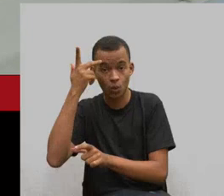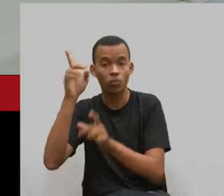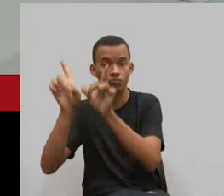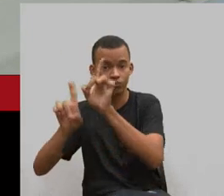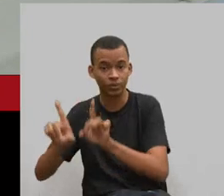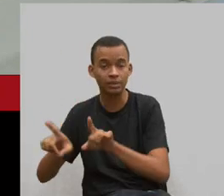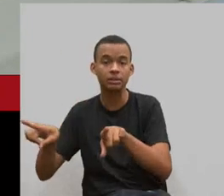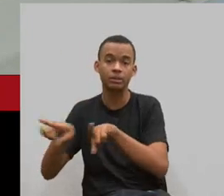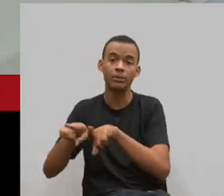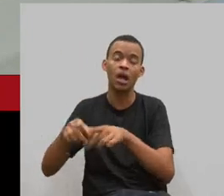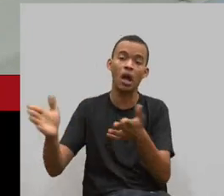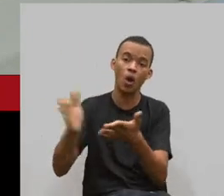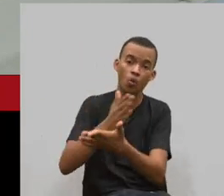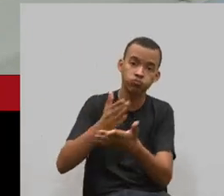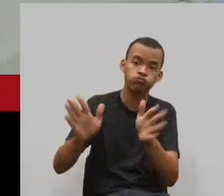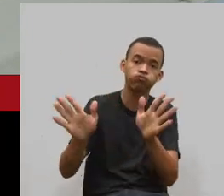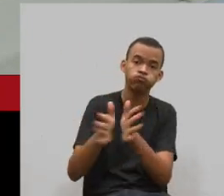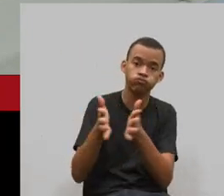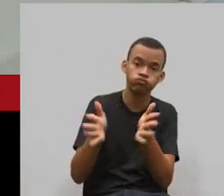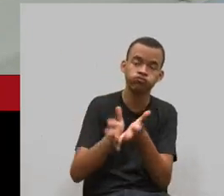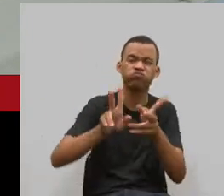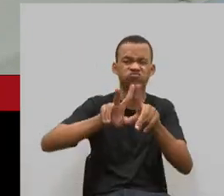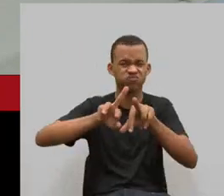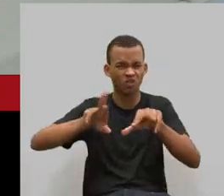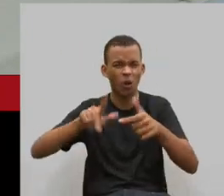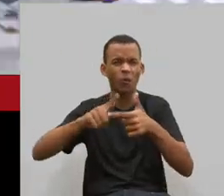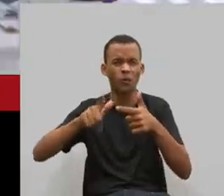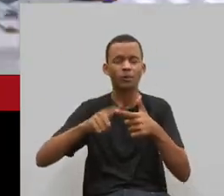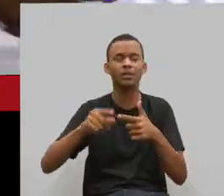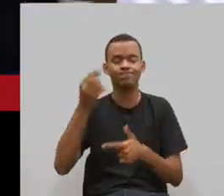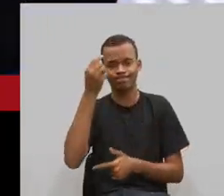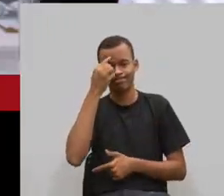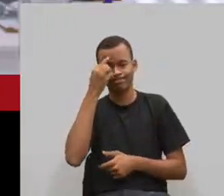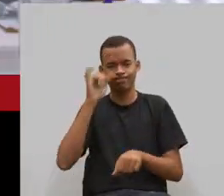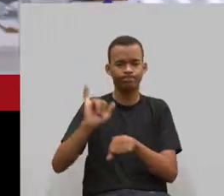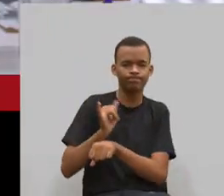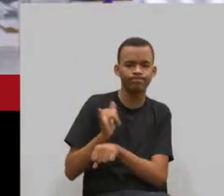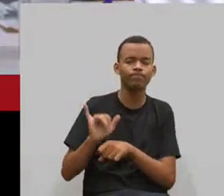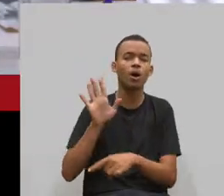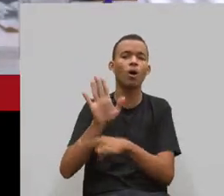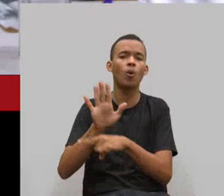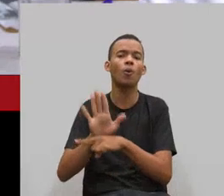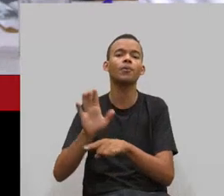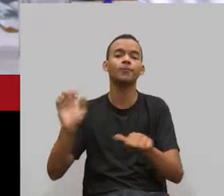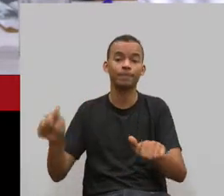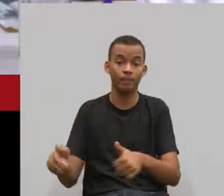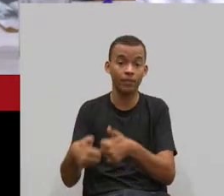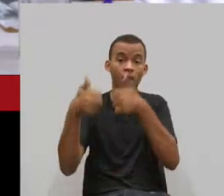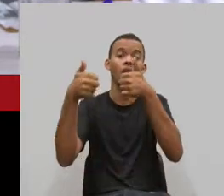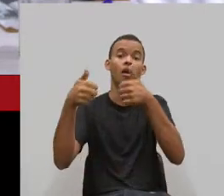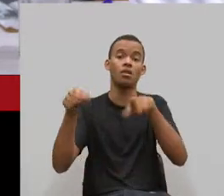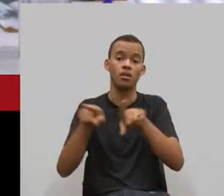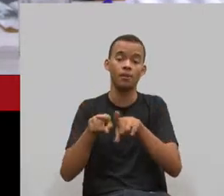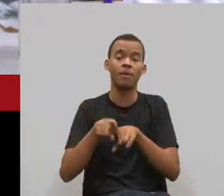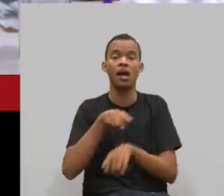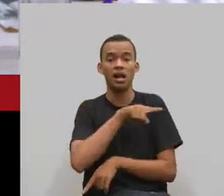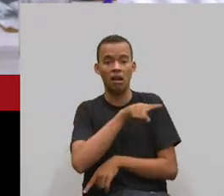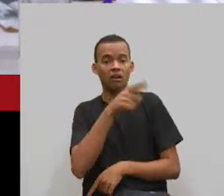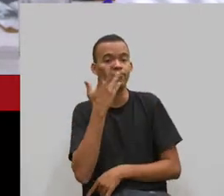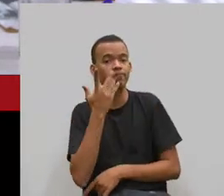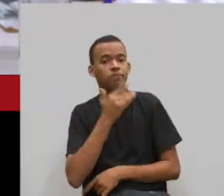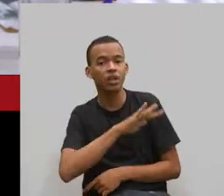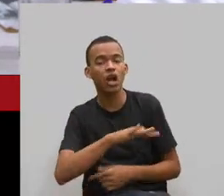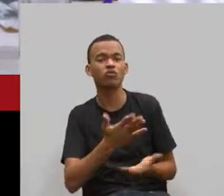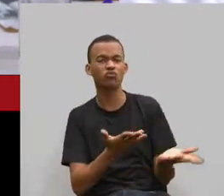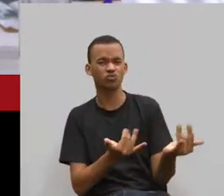trazendo melhorias trazendo novos investimentos tirando crianças adolescentes das ruas do tráfico das drogas então